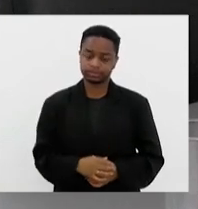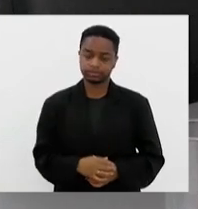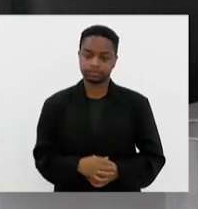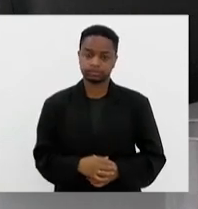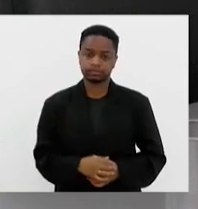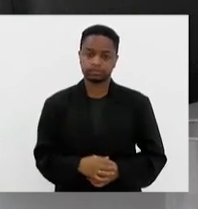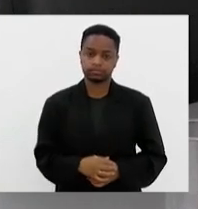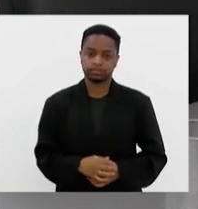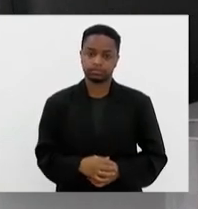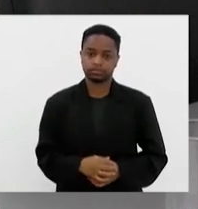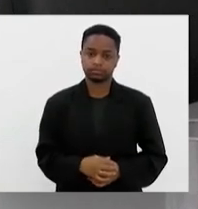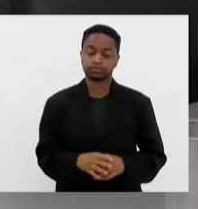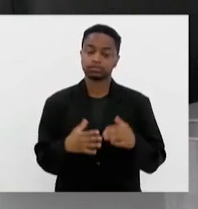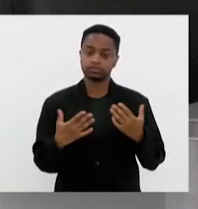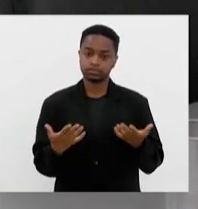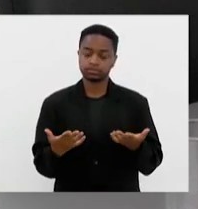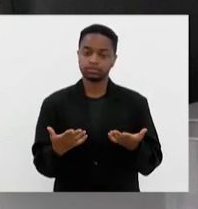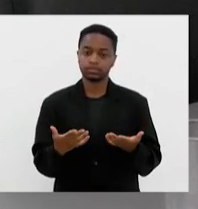Então, nesse sentido,